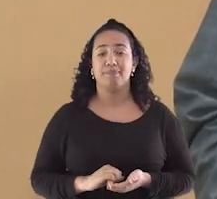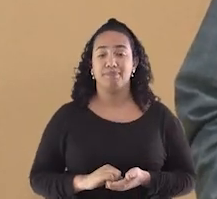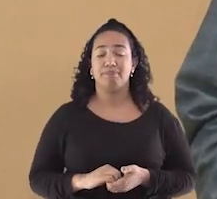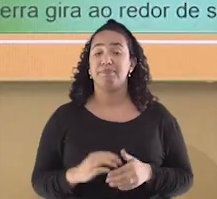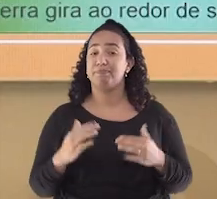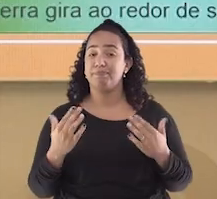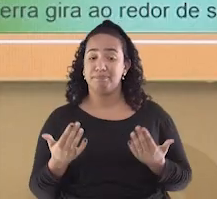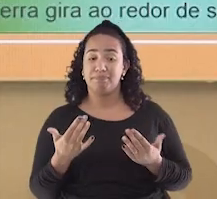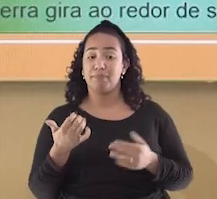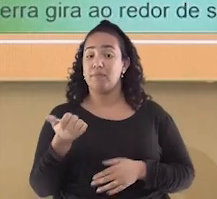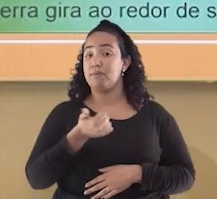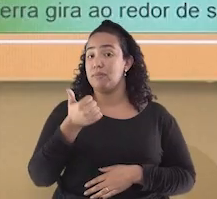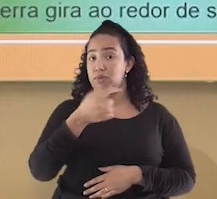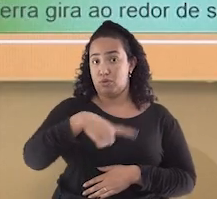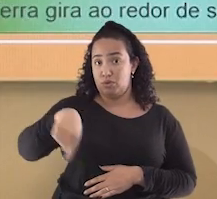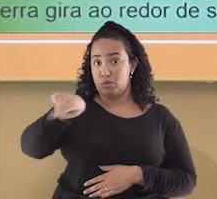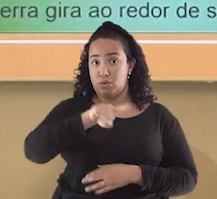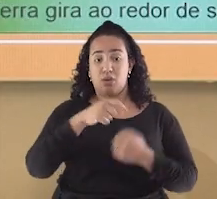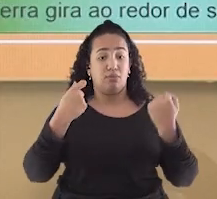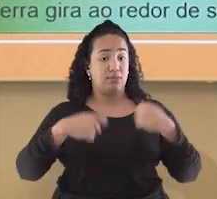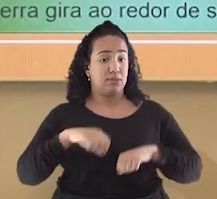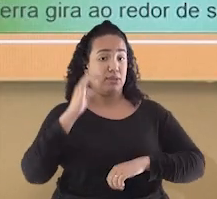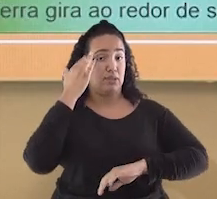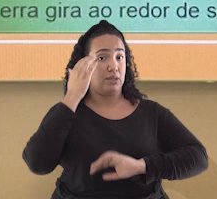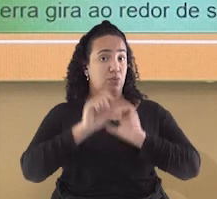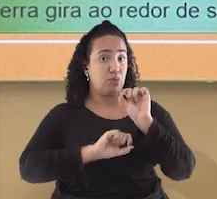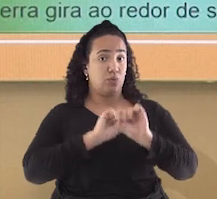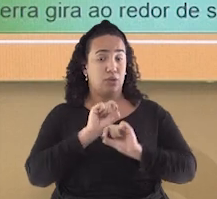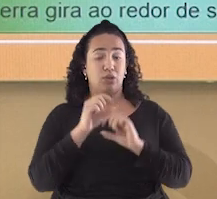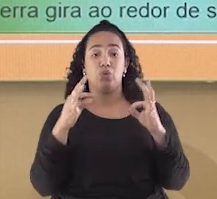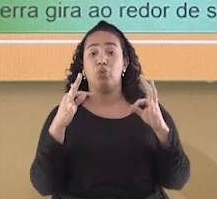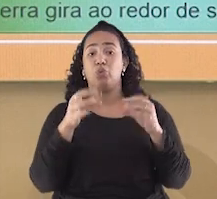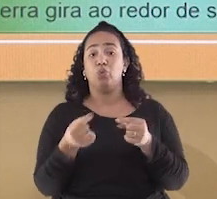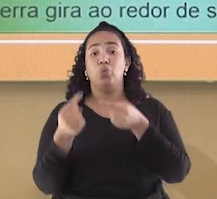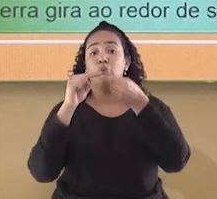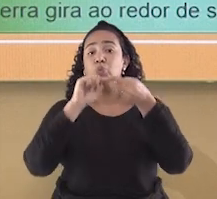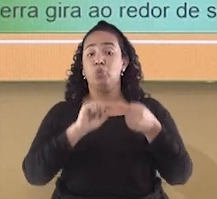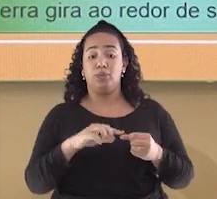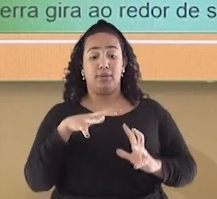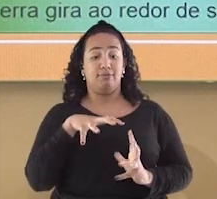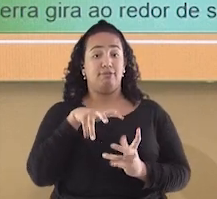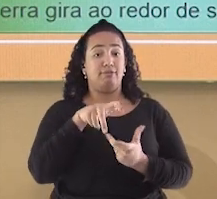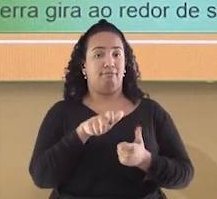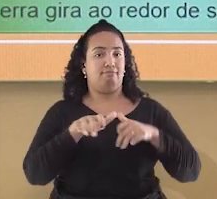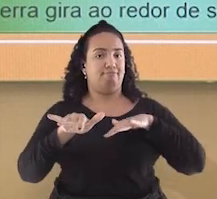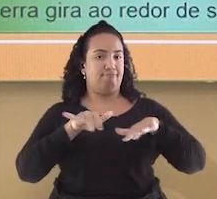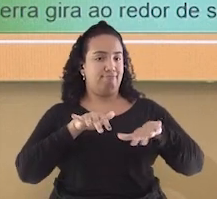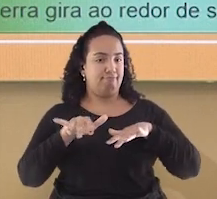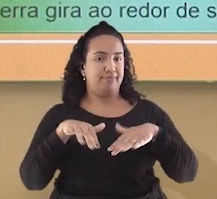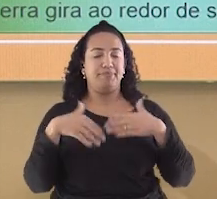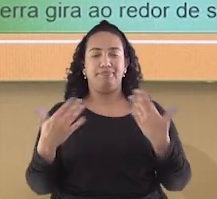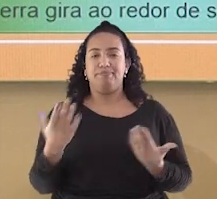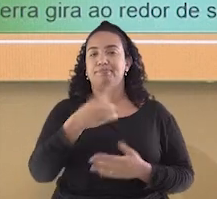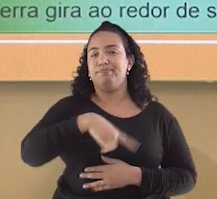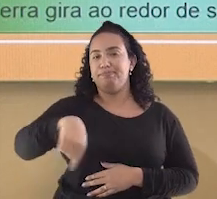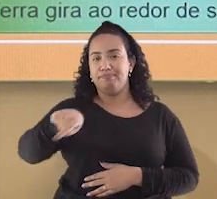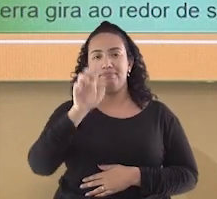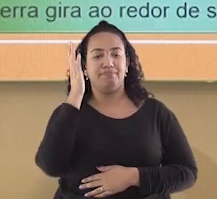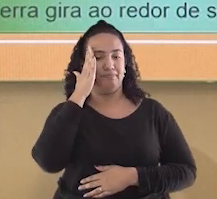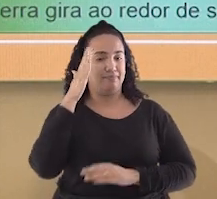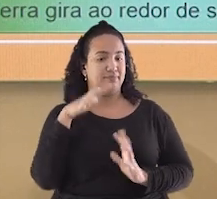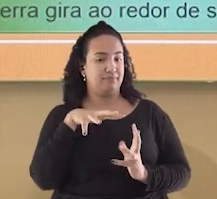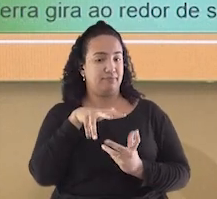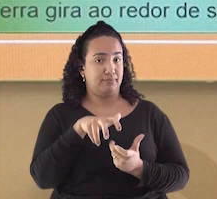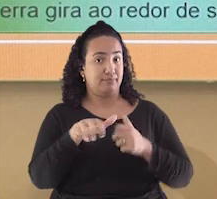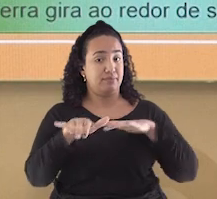descobrir? Bom, primeiramente, a gente precisa entender que tudo tem relação com a movimentação da Terra, tá? Sabemos que ela